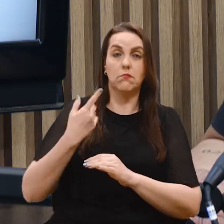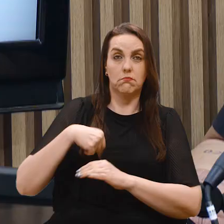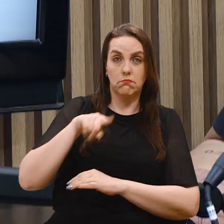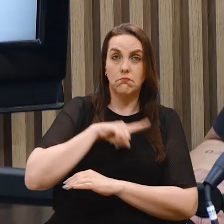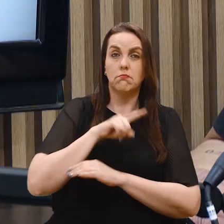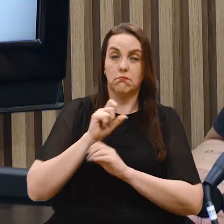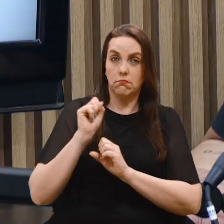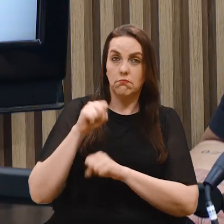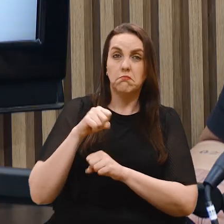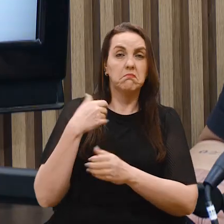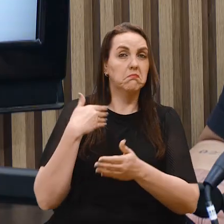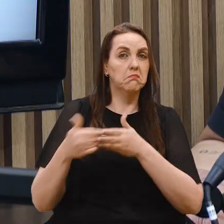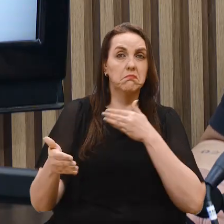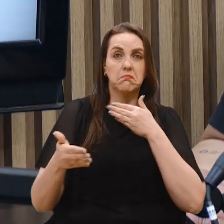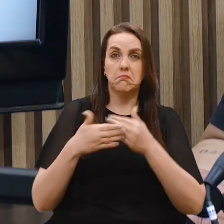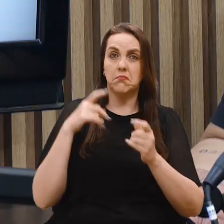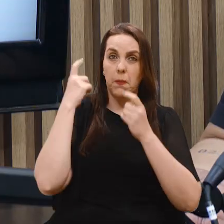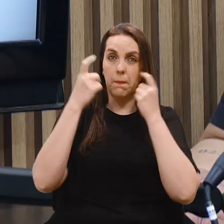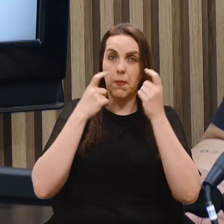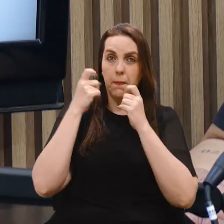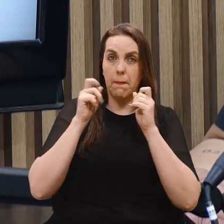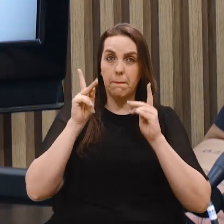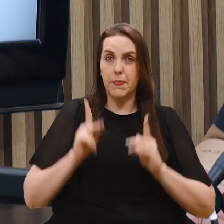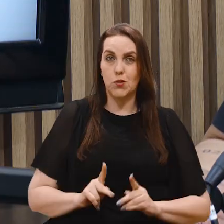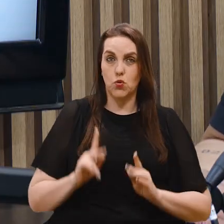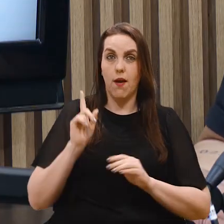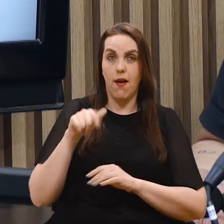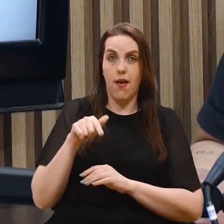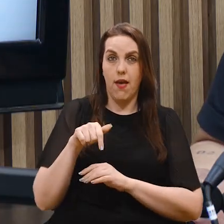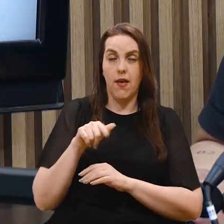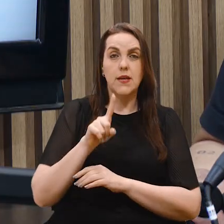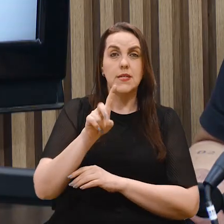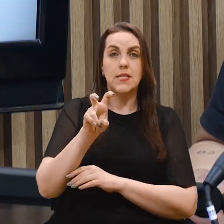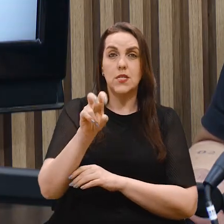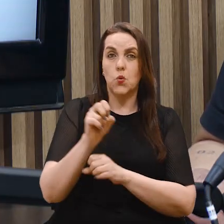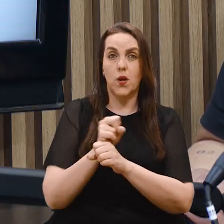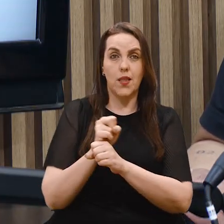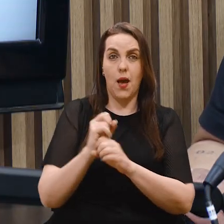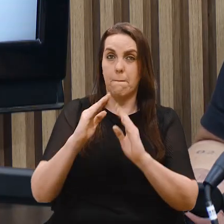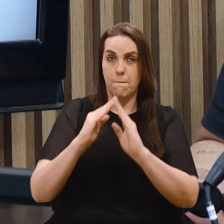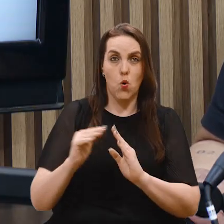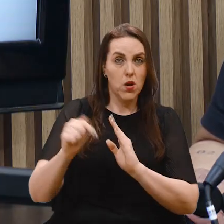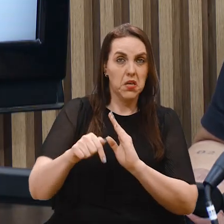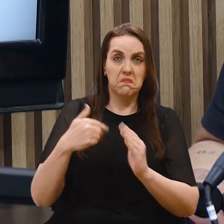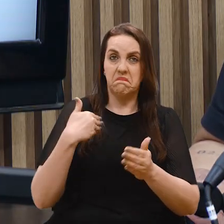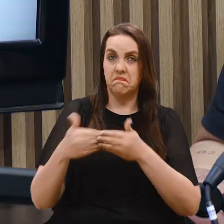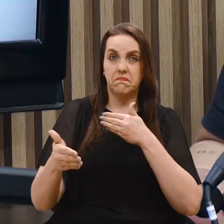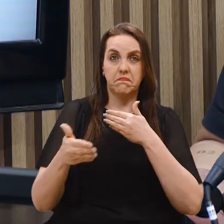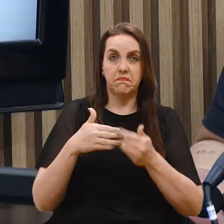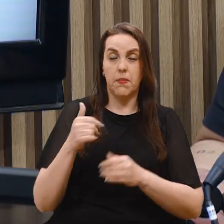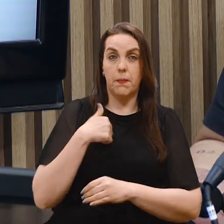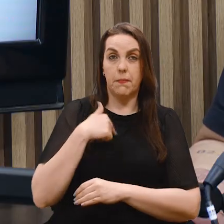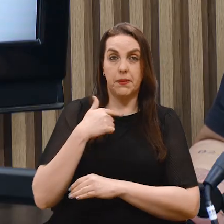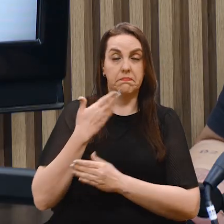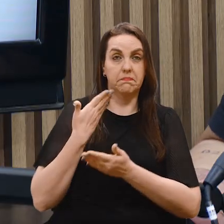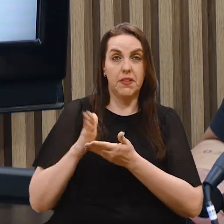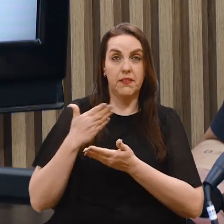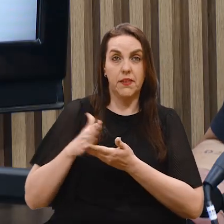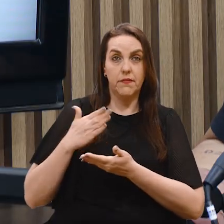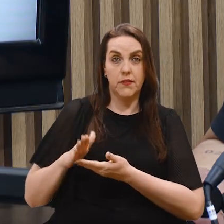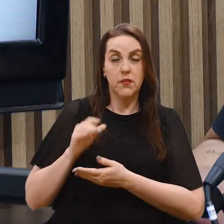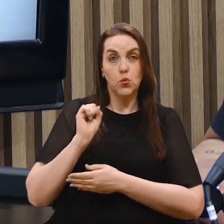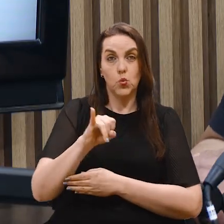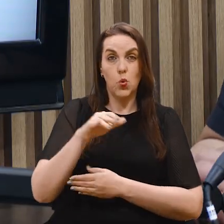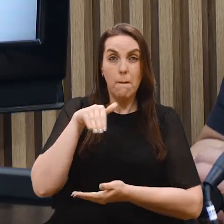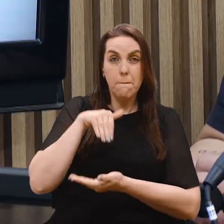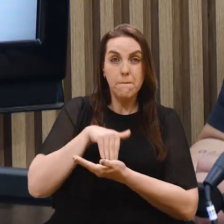e não importa quem seja. Não importa se está aqui há 150 anos do bairro. Para mim não faz diferença. Se tu não tem o mínimo